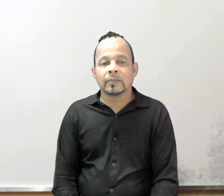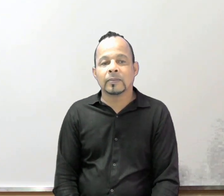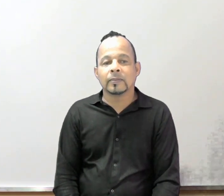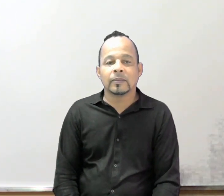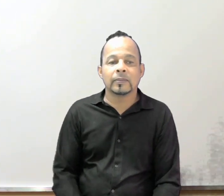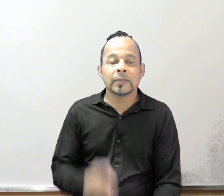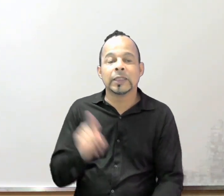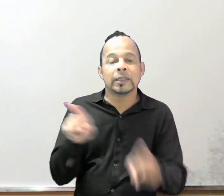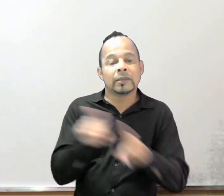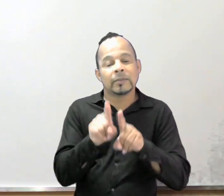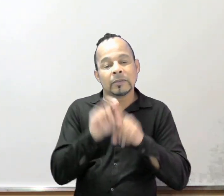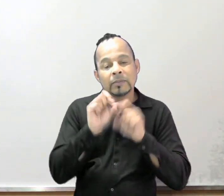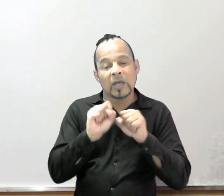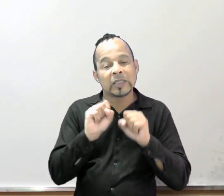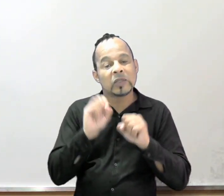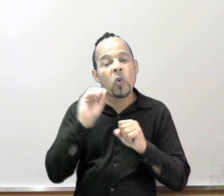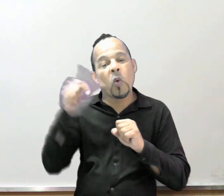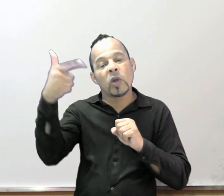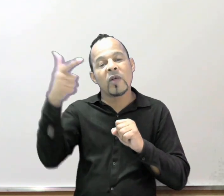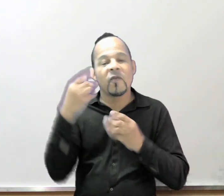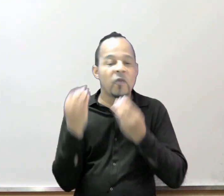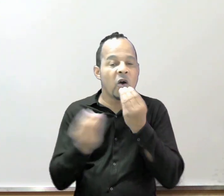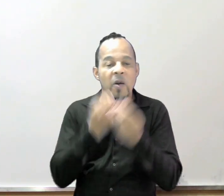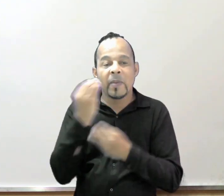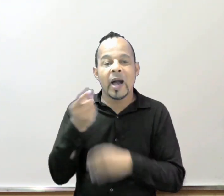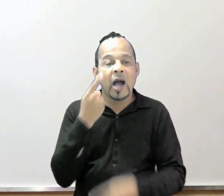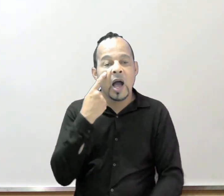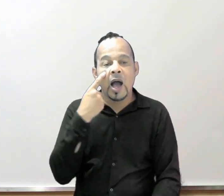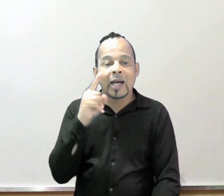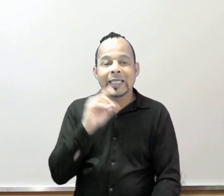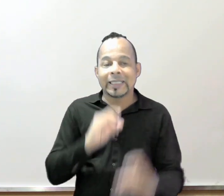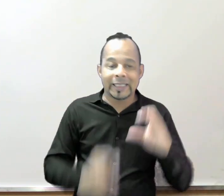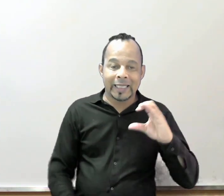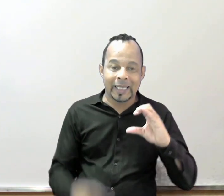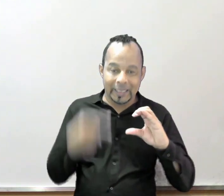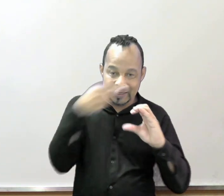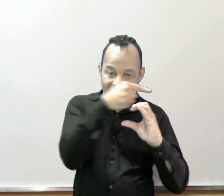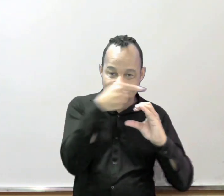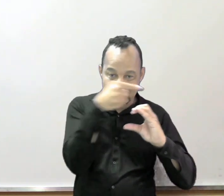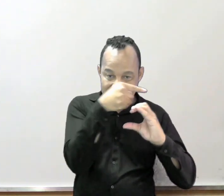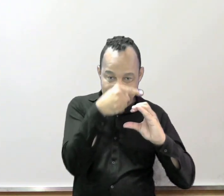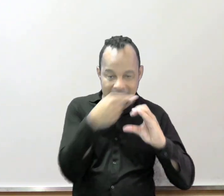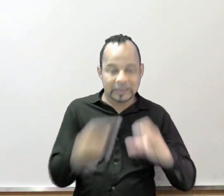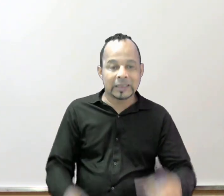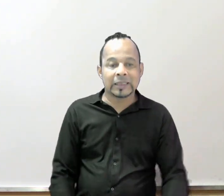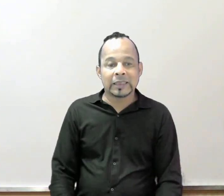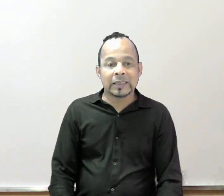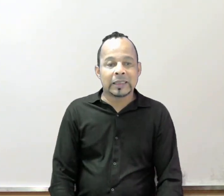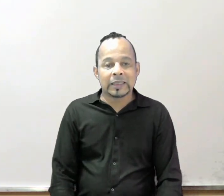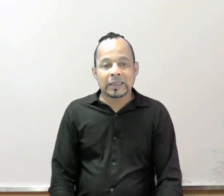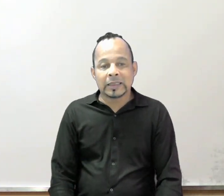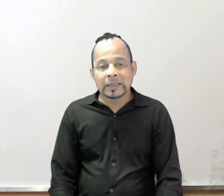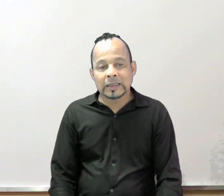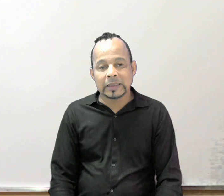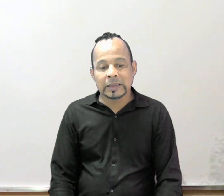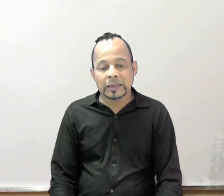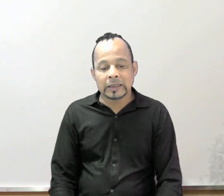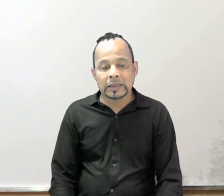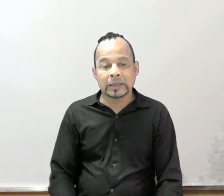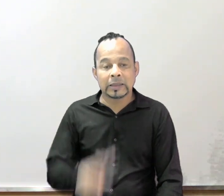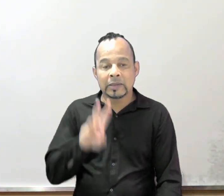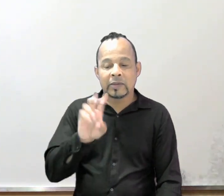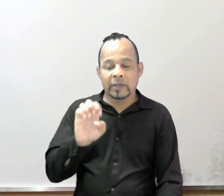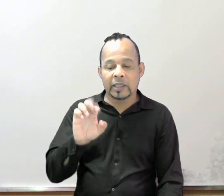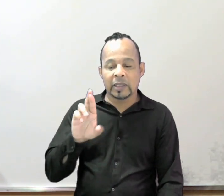este detalhe seria representar o vetor C no formato de versores.